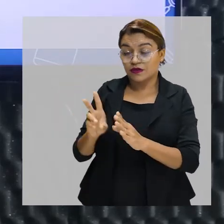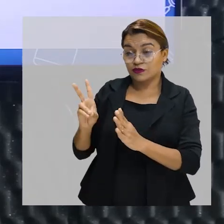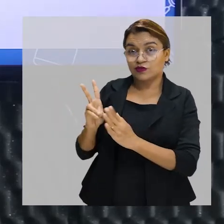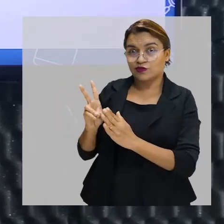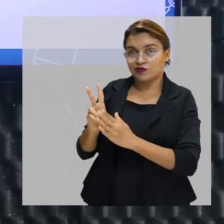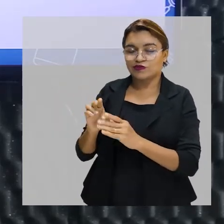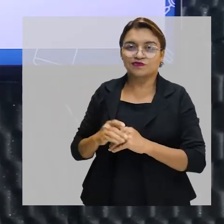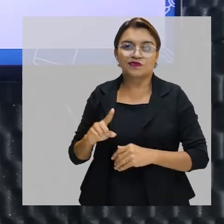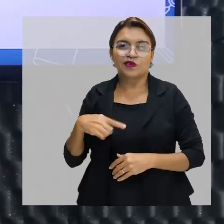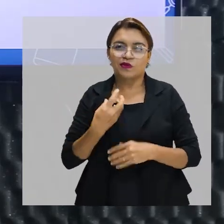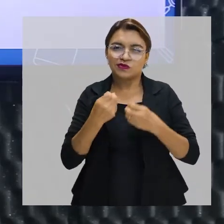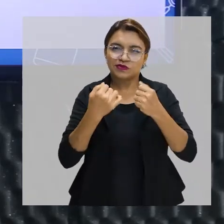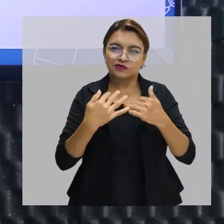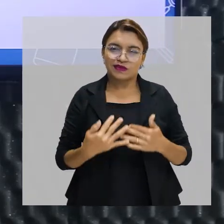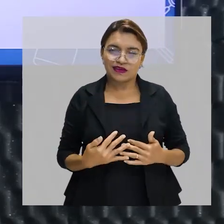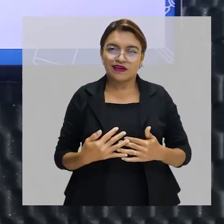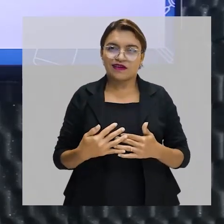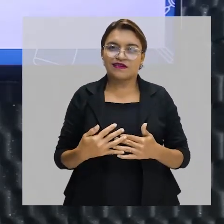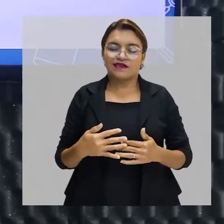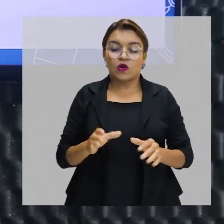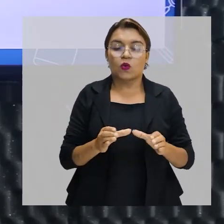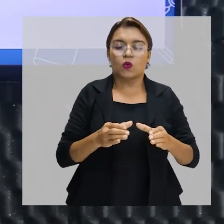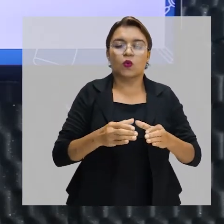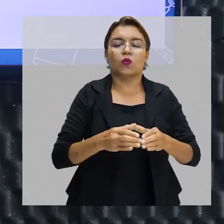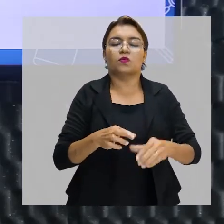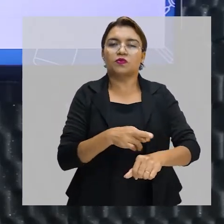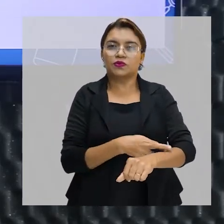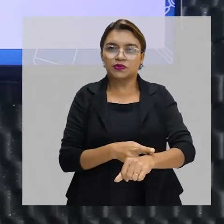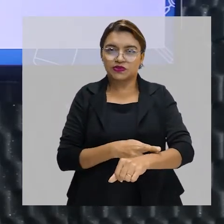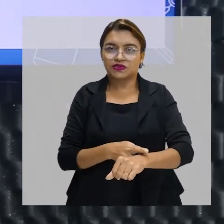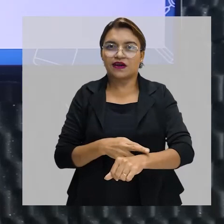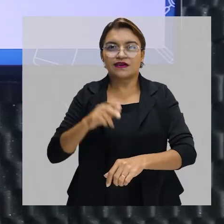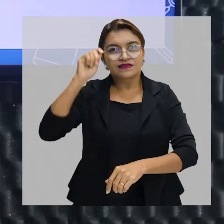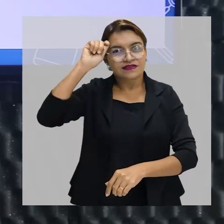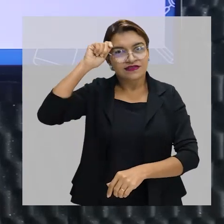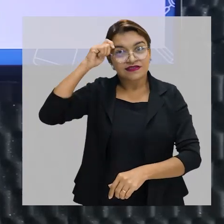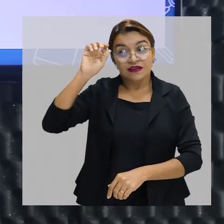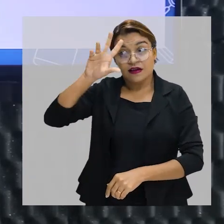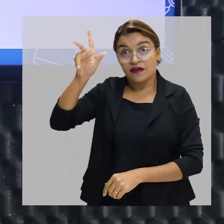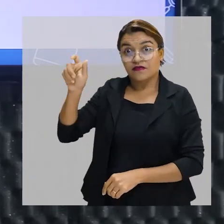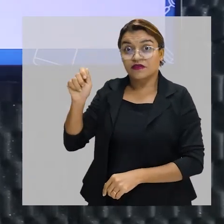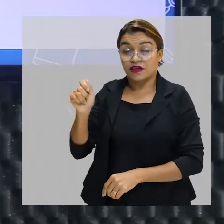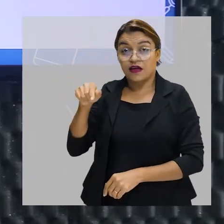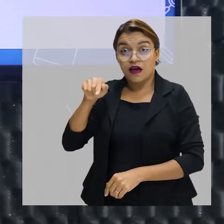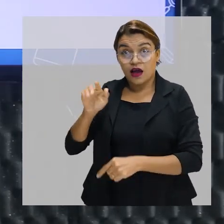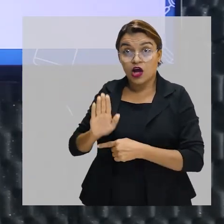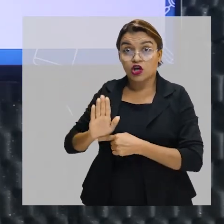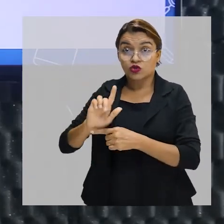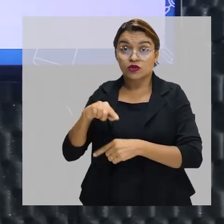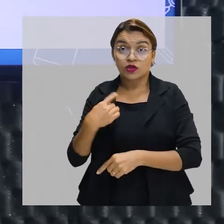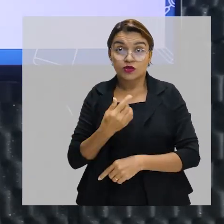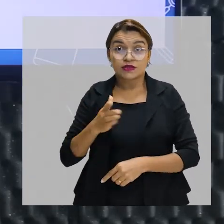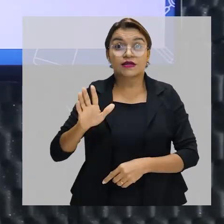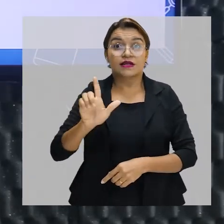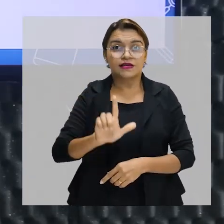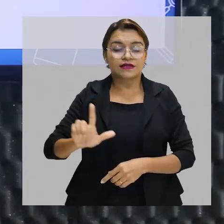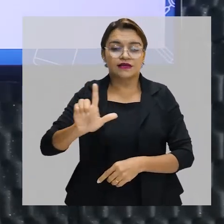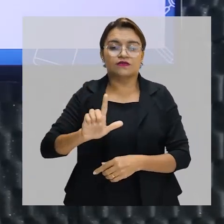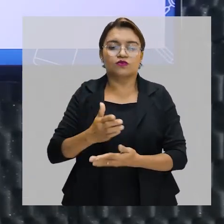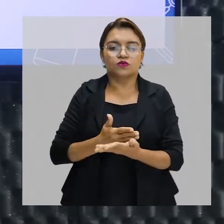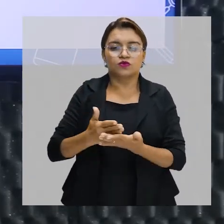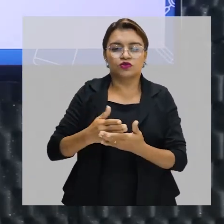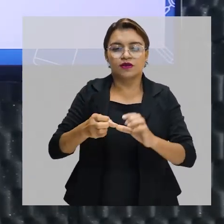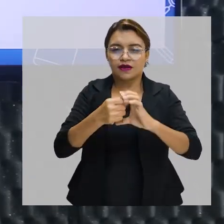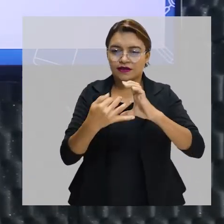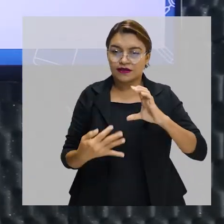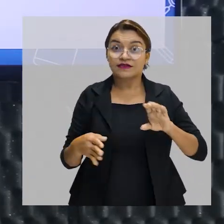dessa etnia negra africana e a sua contribuição para a nossa literatura, tá bom? O início e as